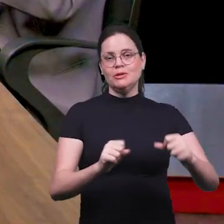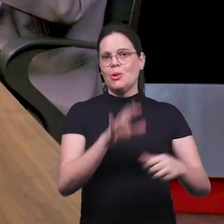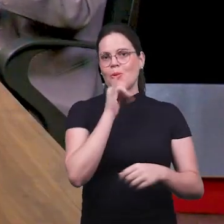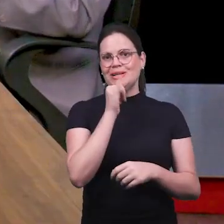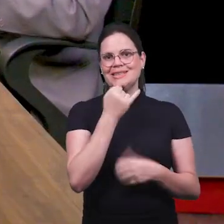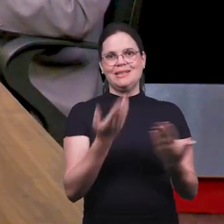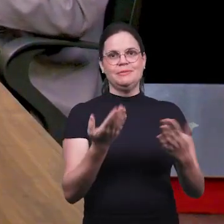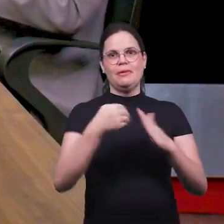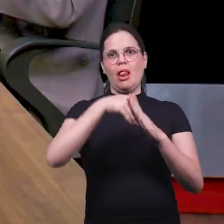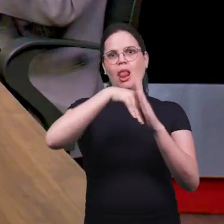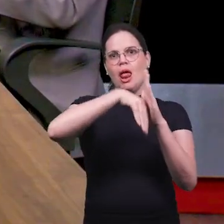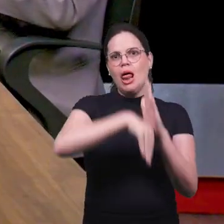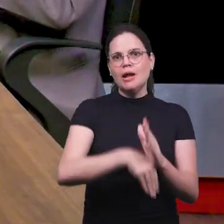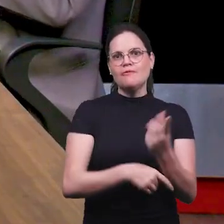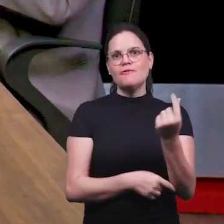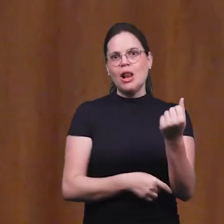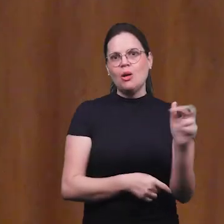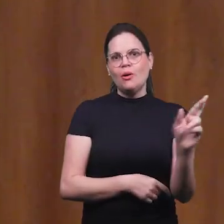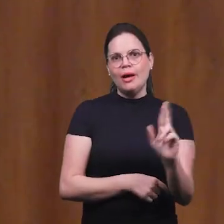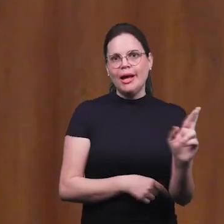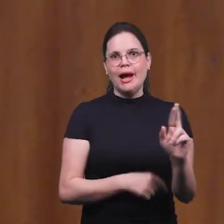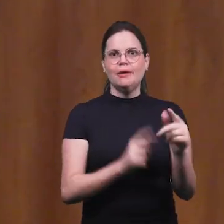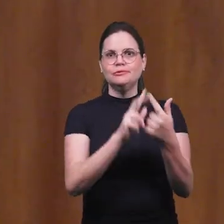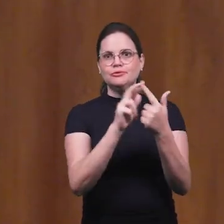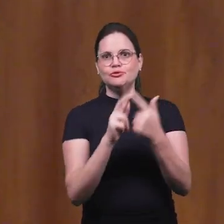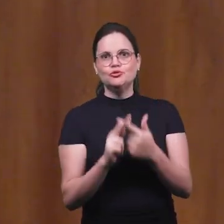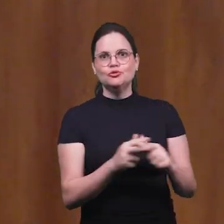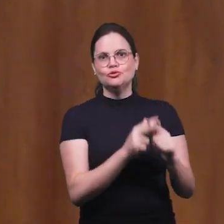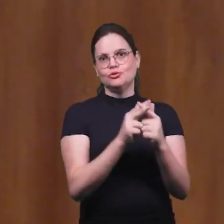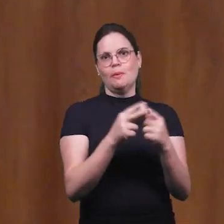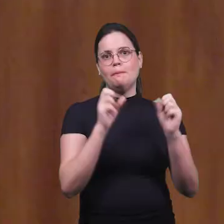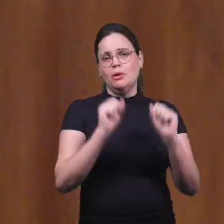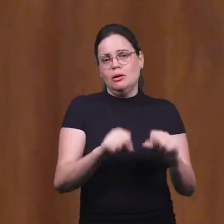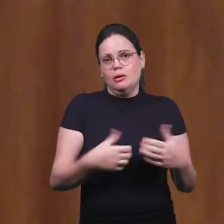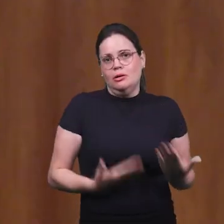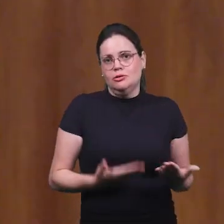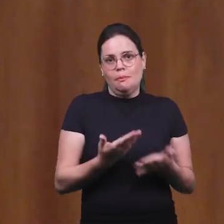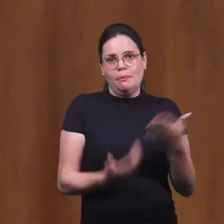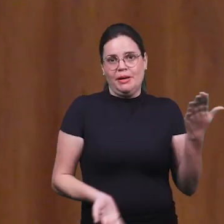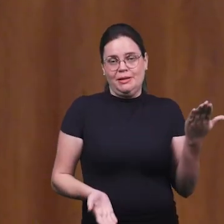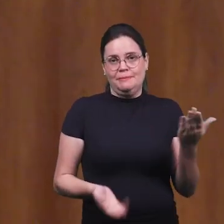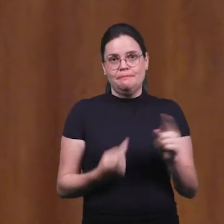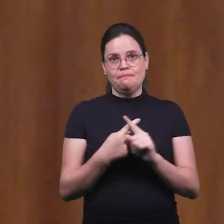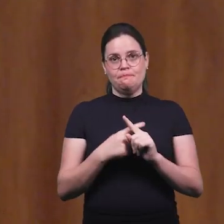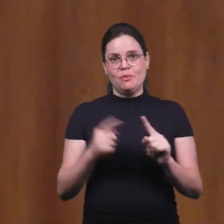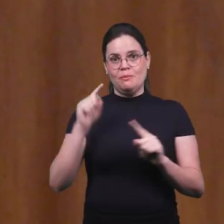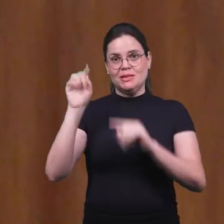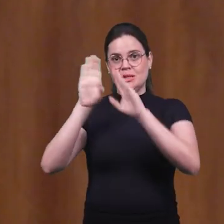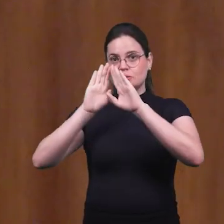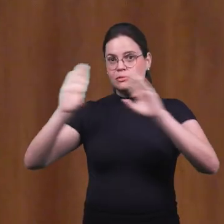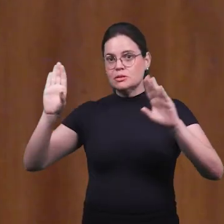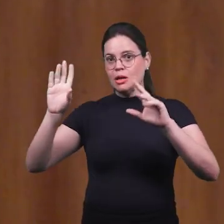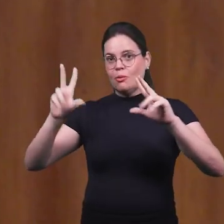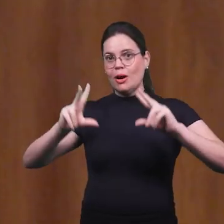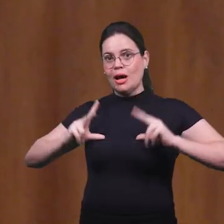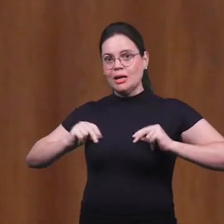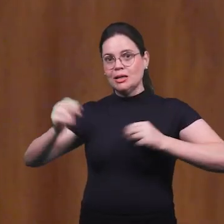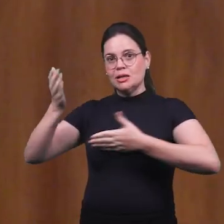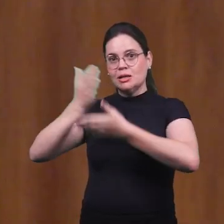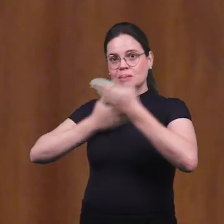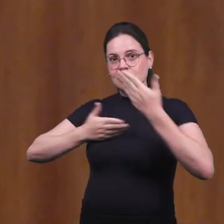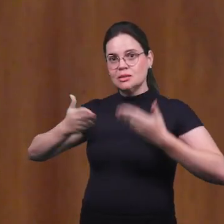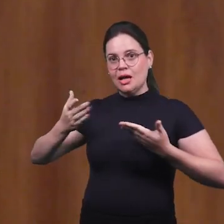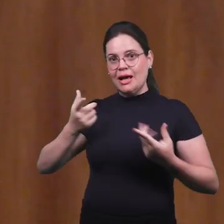exemplo, imobiliário, aqui tem um ajuste de preço, aquilo variar, mas a herança dada por Deus, ela é